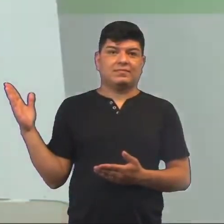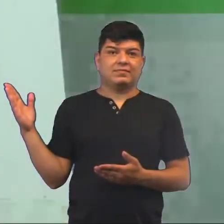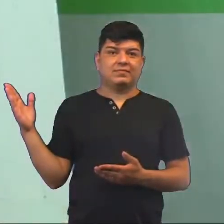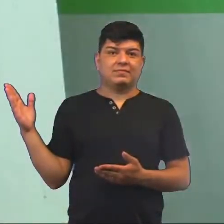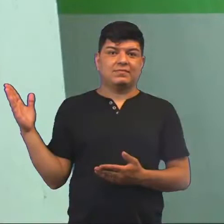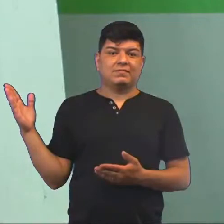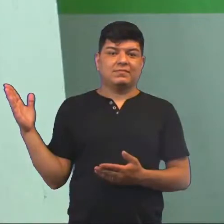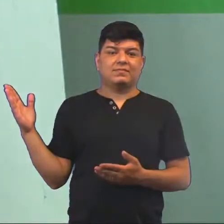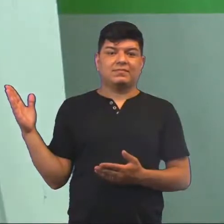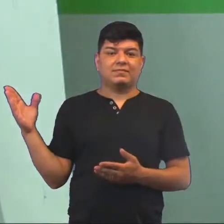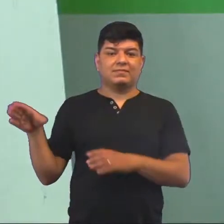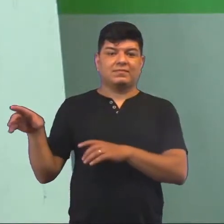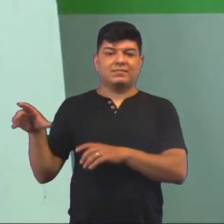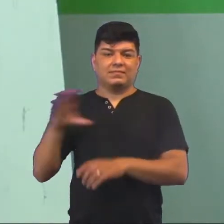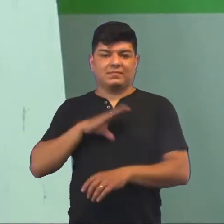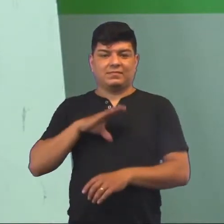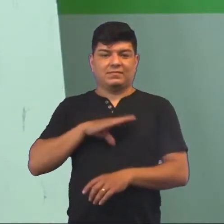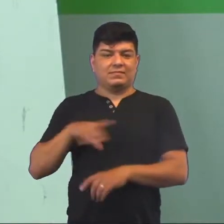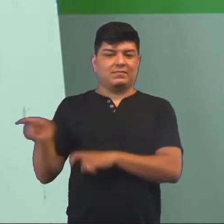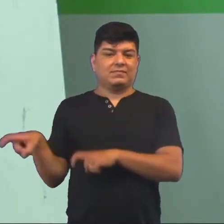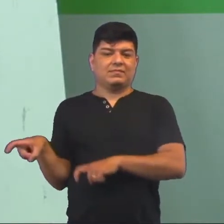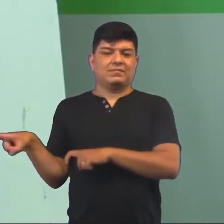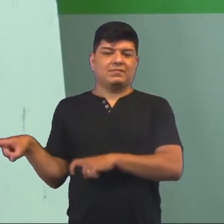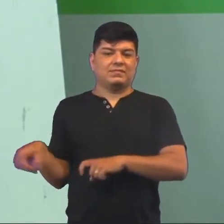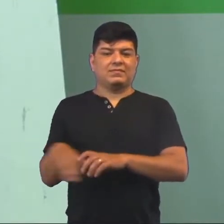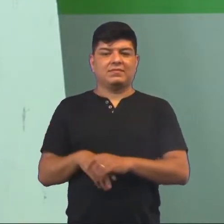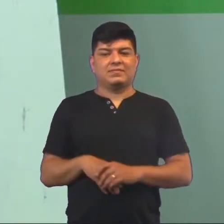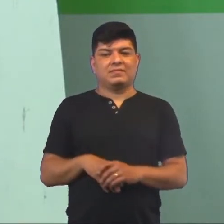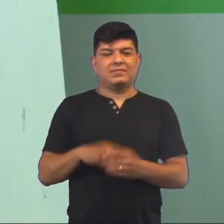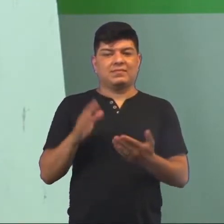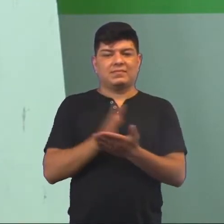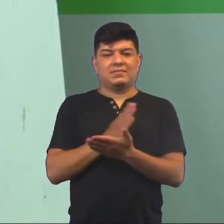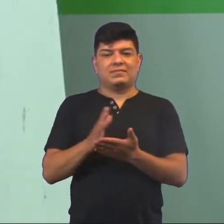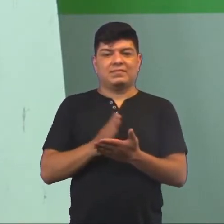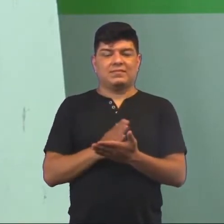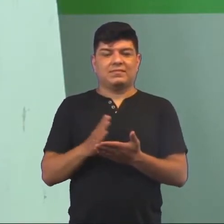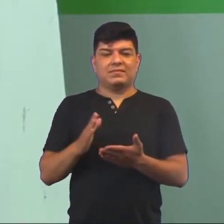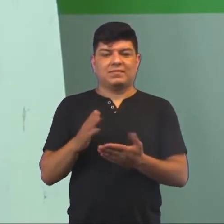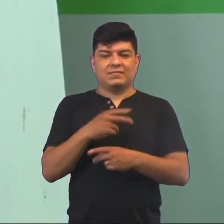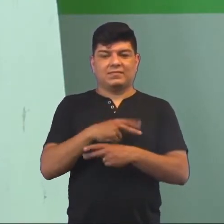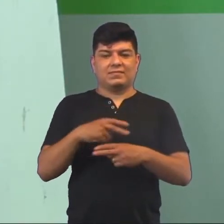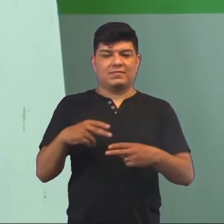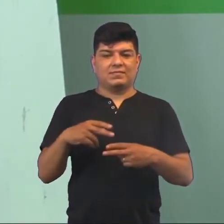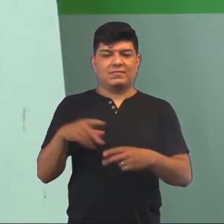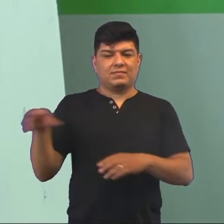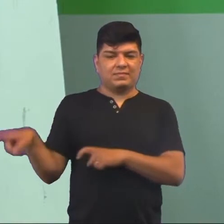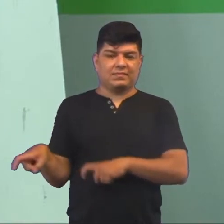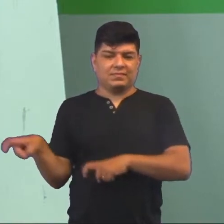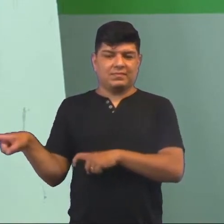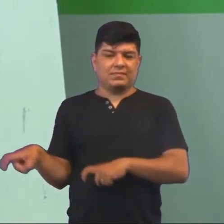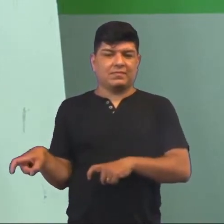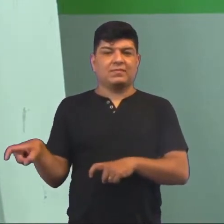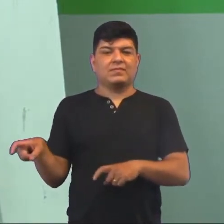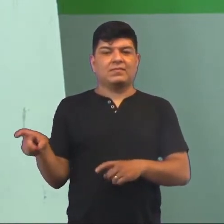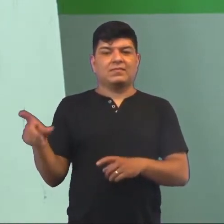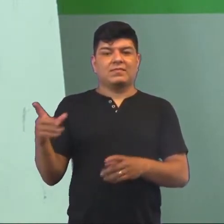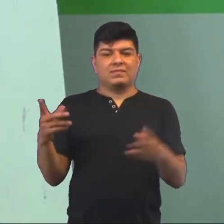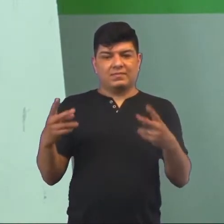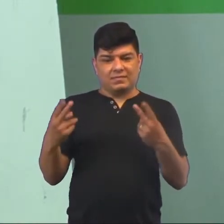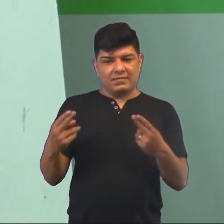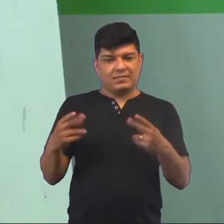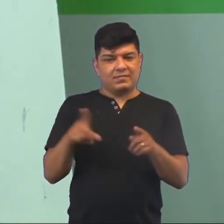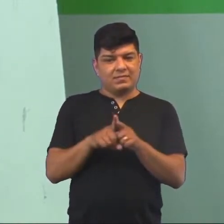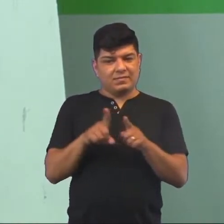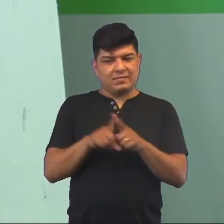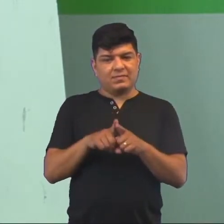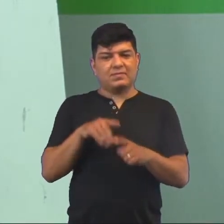campo e aqui a imagem da cidade. Na aula anterior, a gente viu alguns exemplos de alguns produtos do campo, tá? Assim como a gente também viu